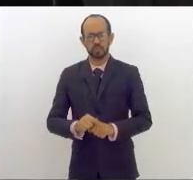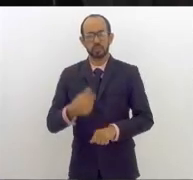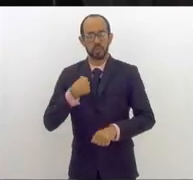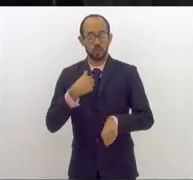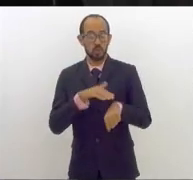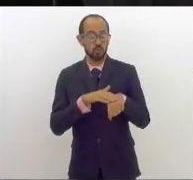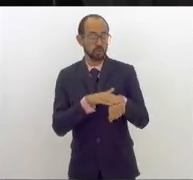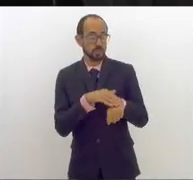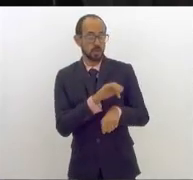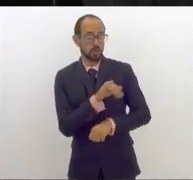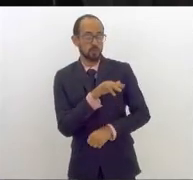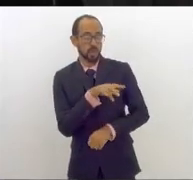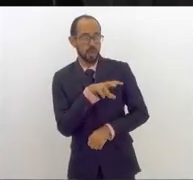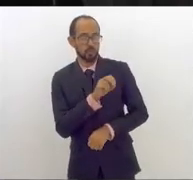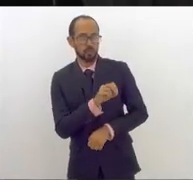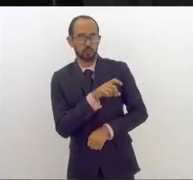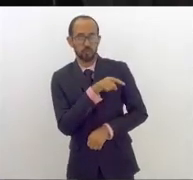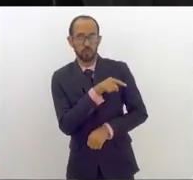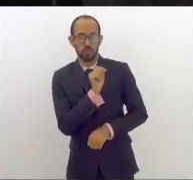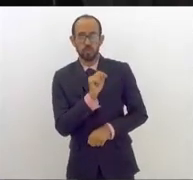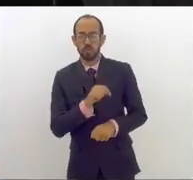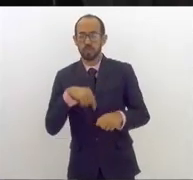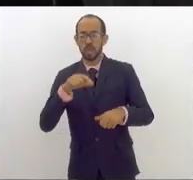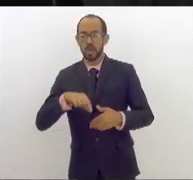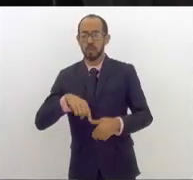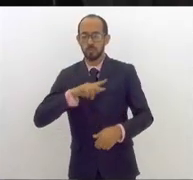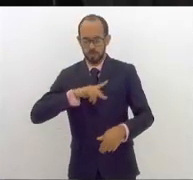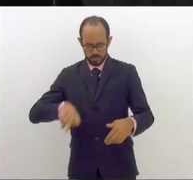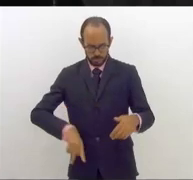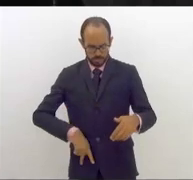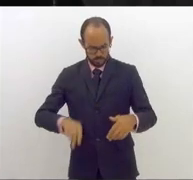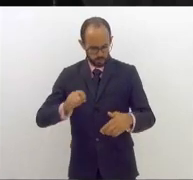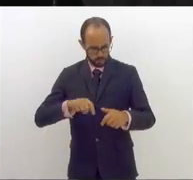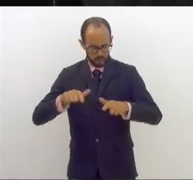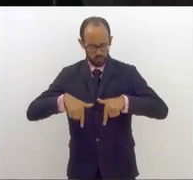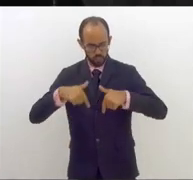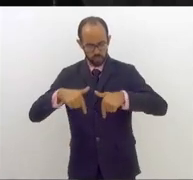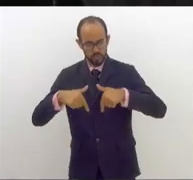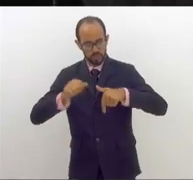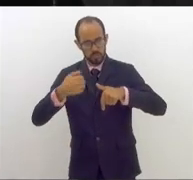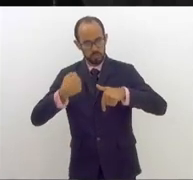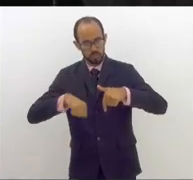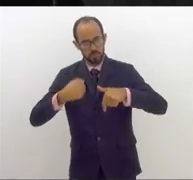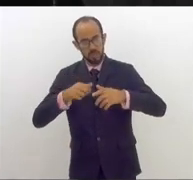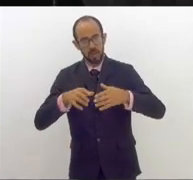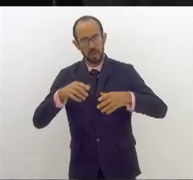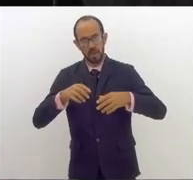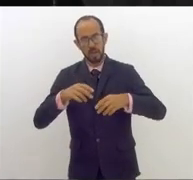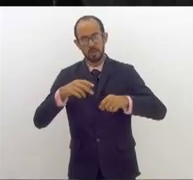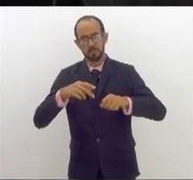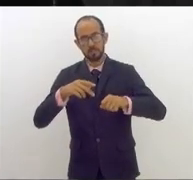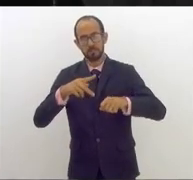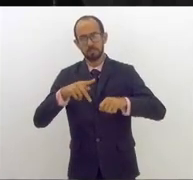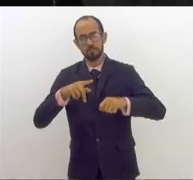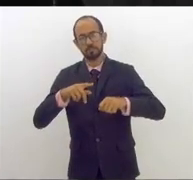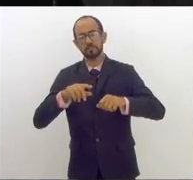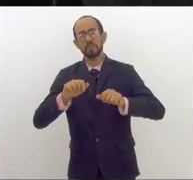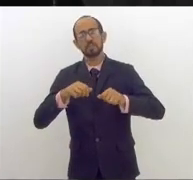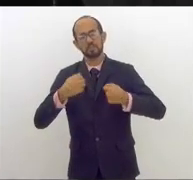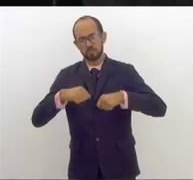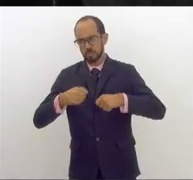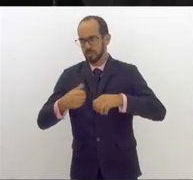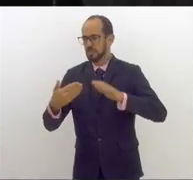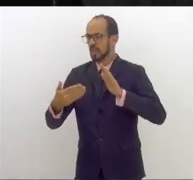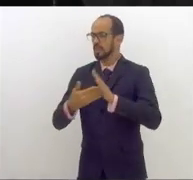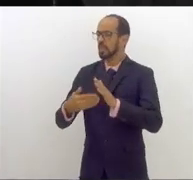serafine companheiro da frente que presente na frente inclusive nós precisamos voltar a fazer alguma coisa fazer talvez até o final do ano luz de Paulo contamos com